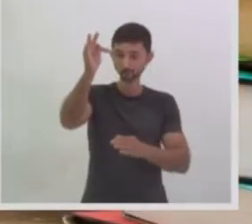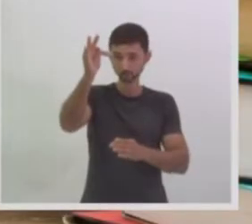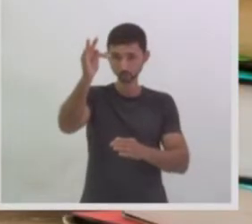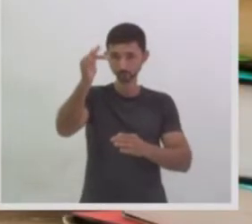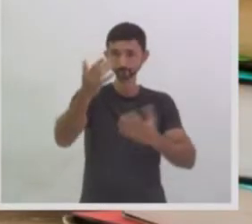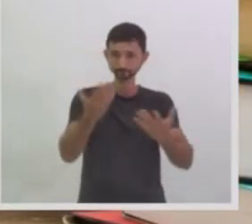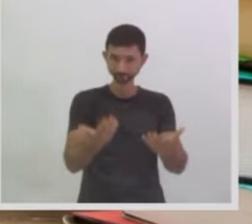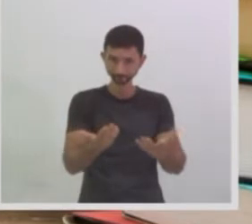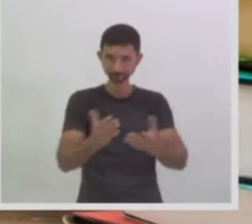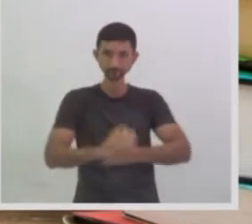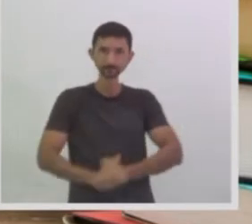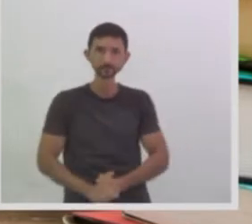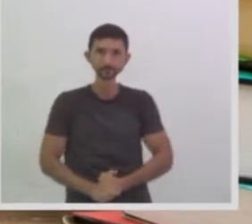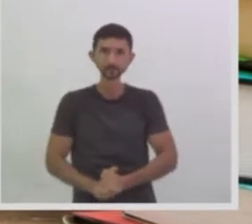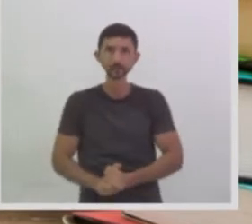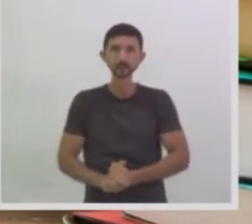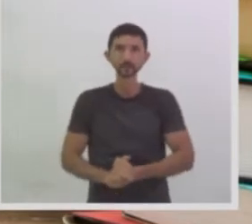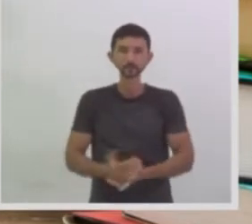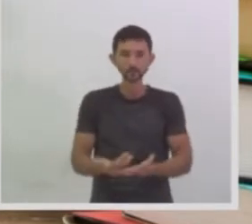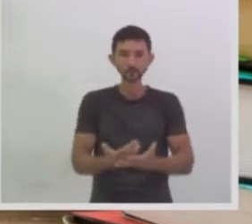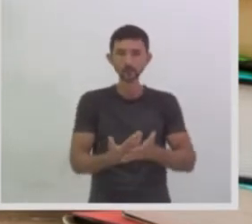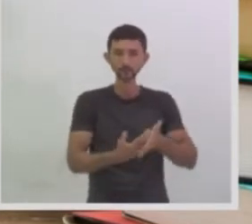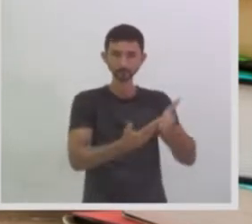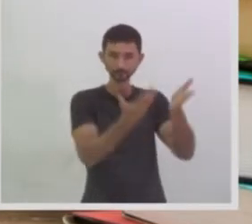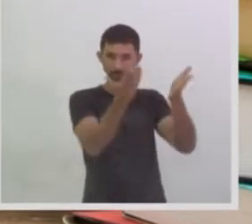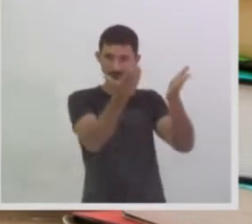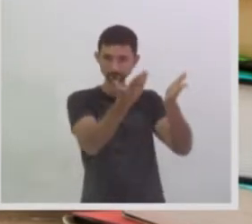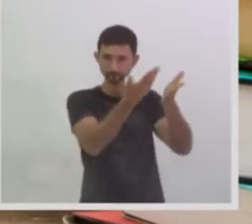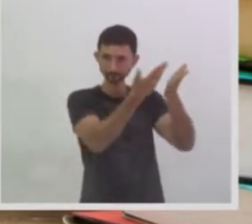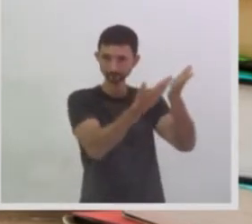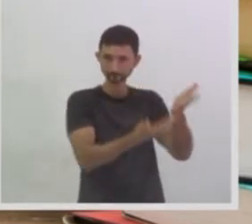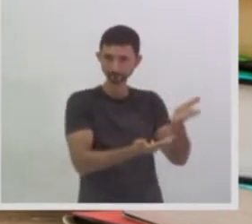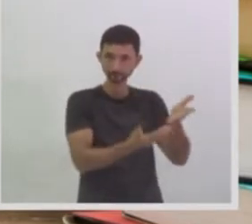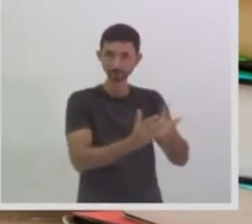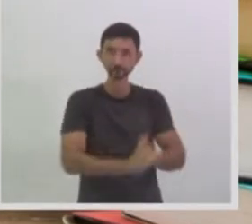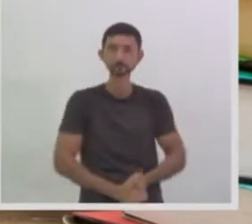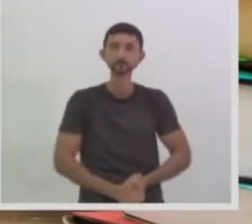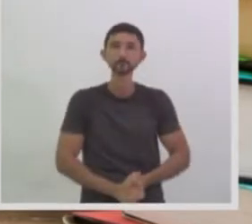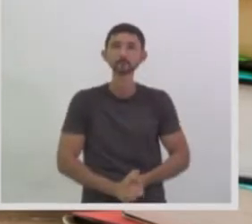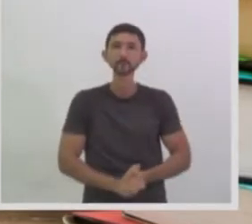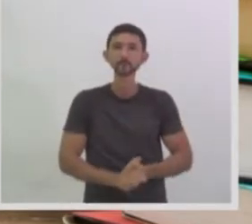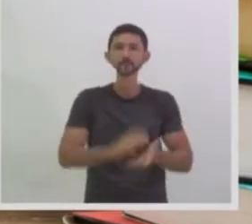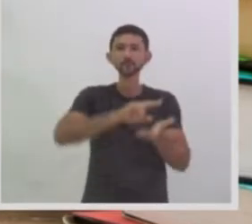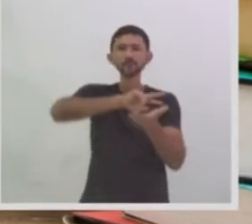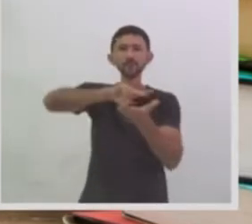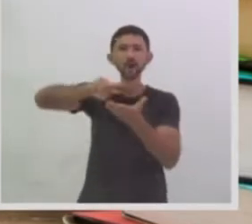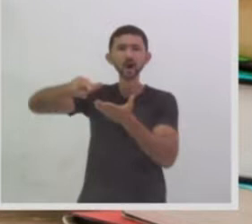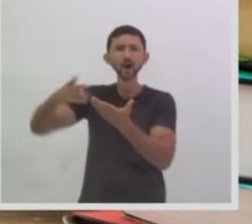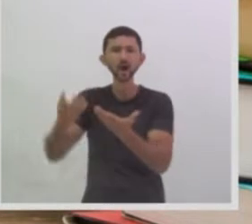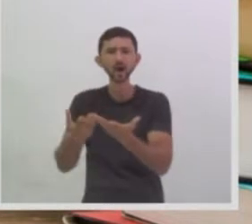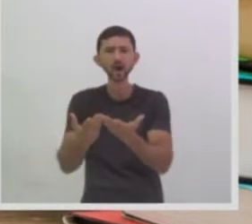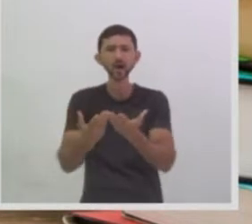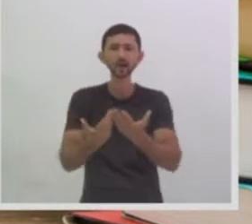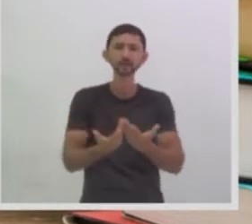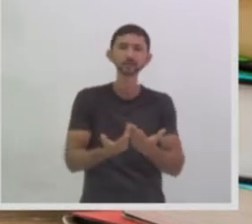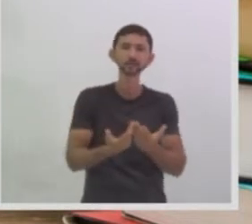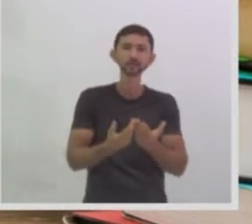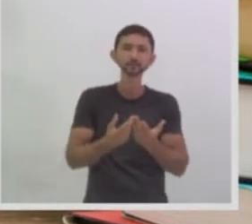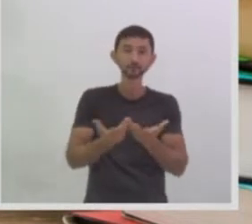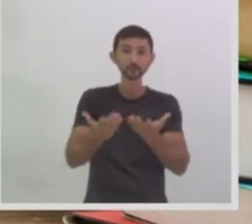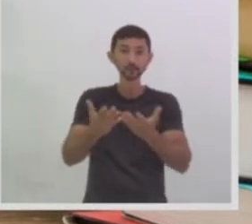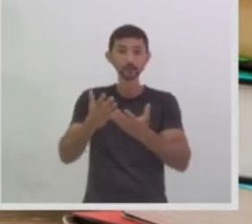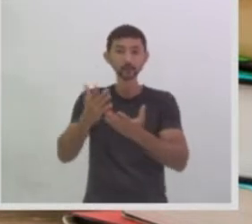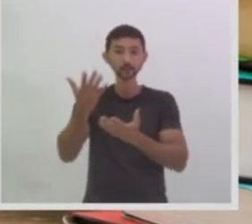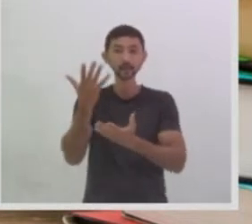Bem, então vamos ver algumas definições. Existem diferentes definições, mas uma das mais